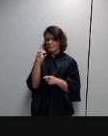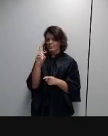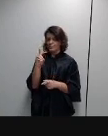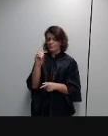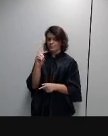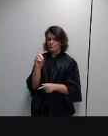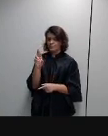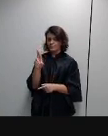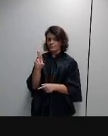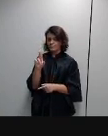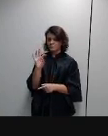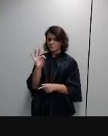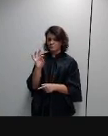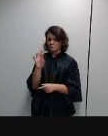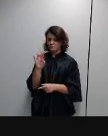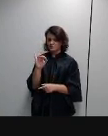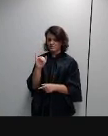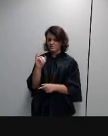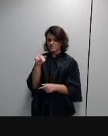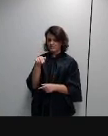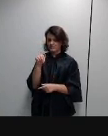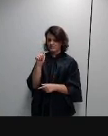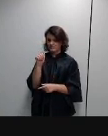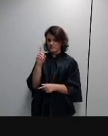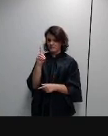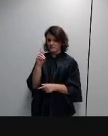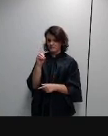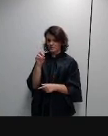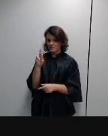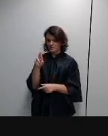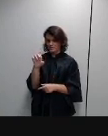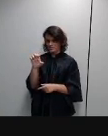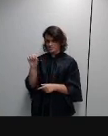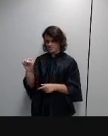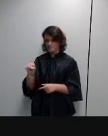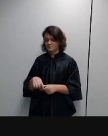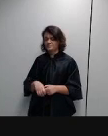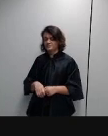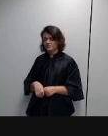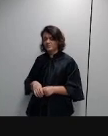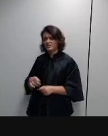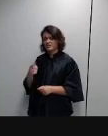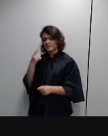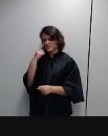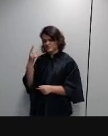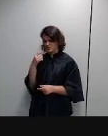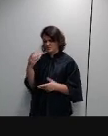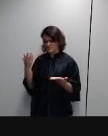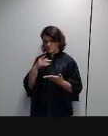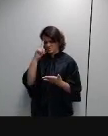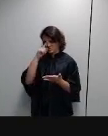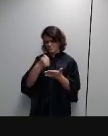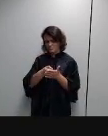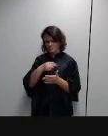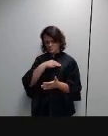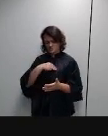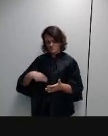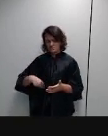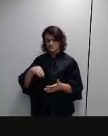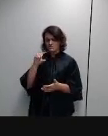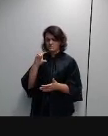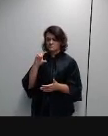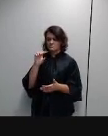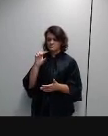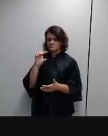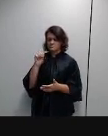gosto muito parece o que agora que eu não a decisão do Ministro Celso de Mello fez a longa situação